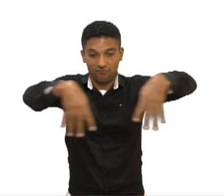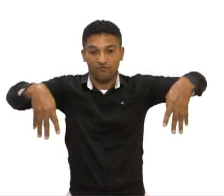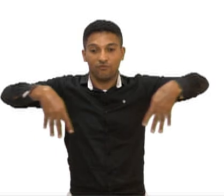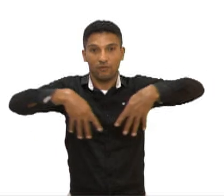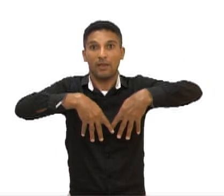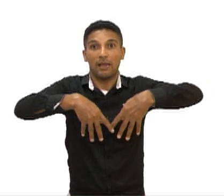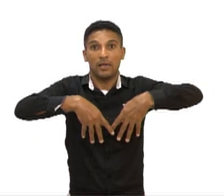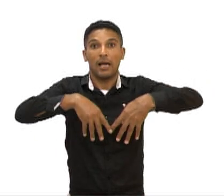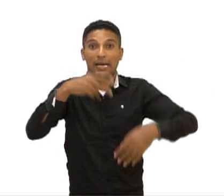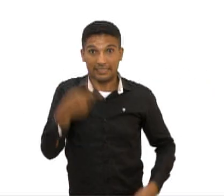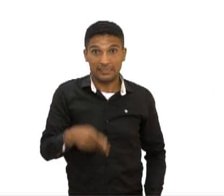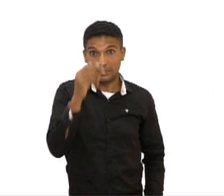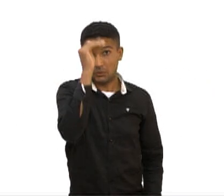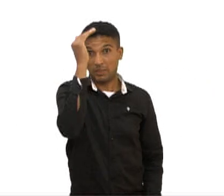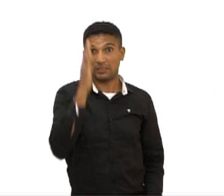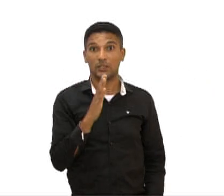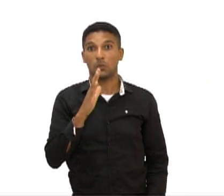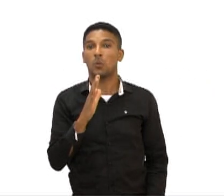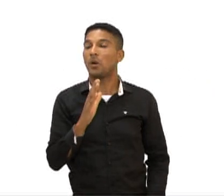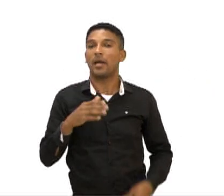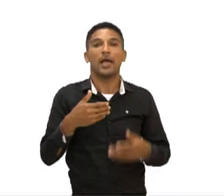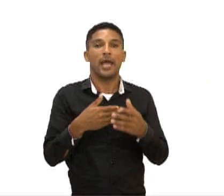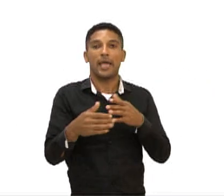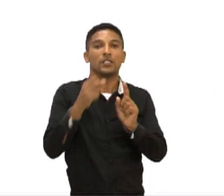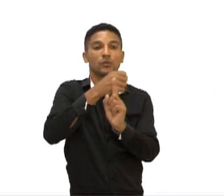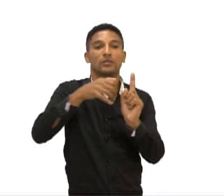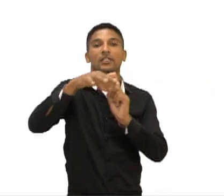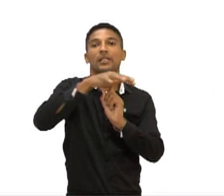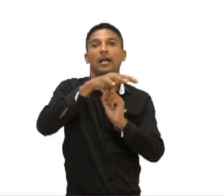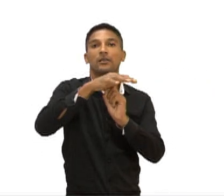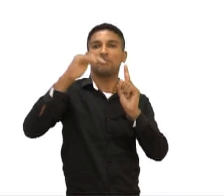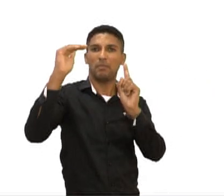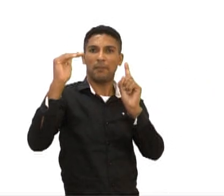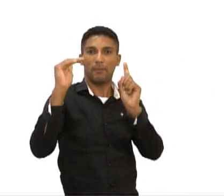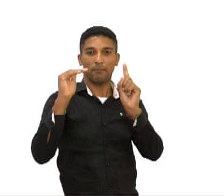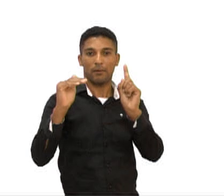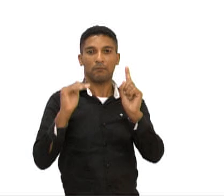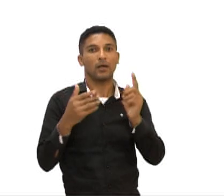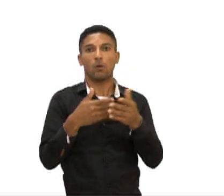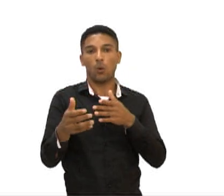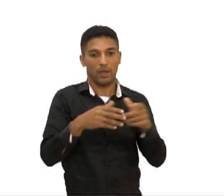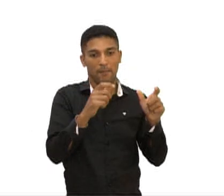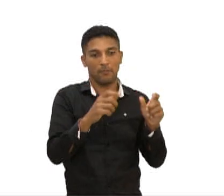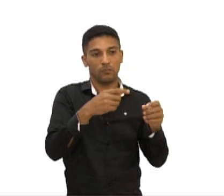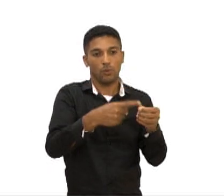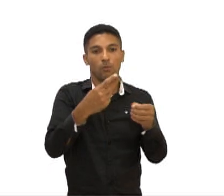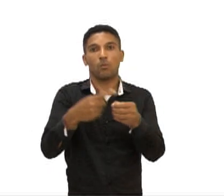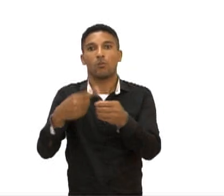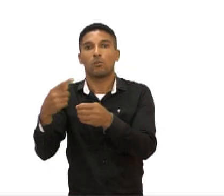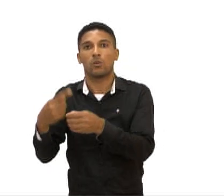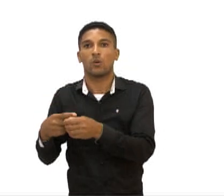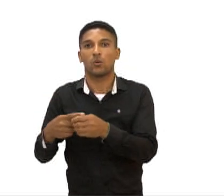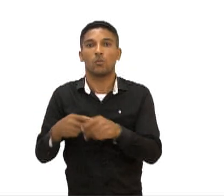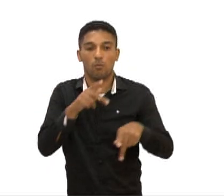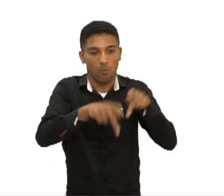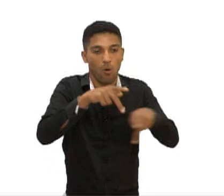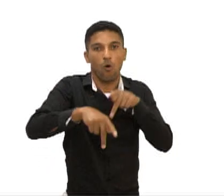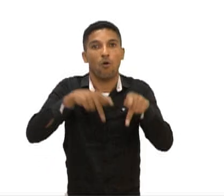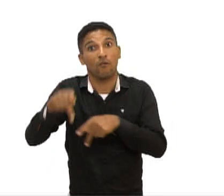de dança, dividido em 5 partes, passou a, agora completem, alternativa A, ser